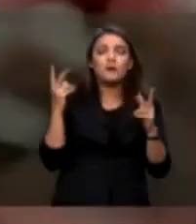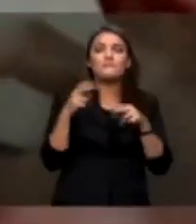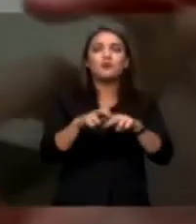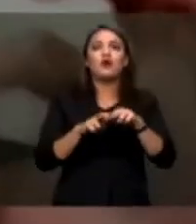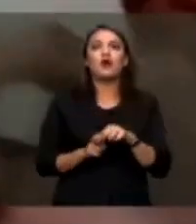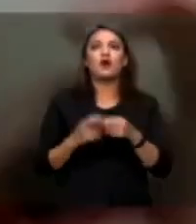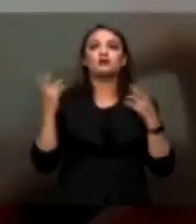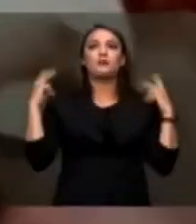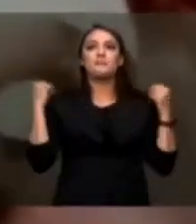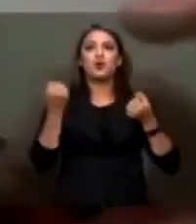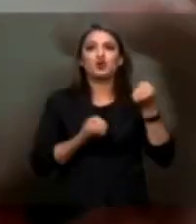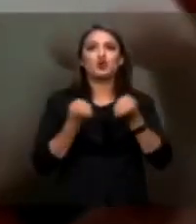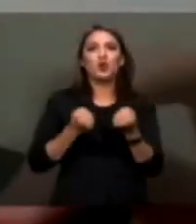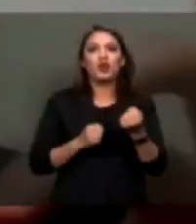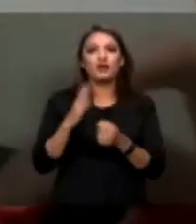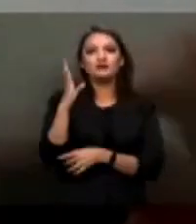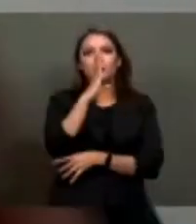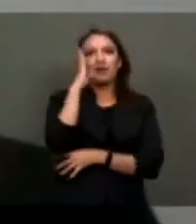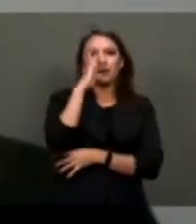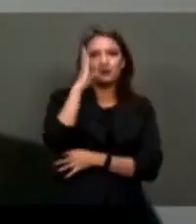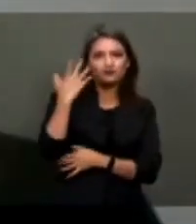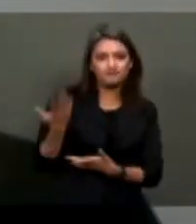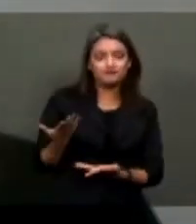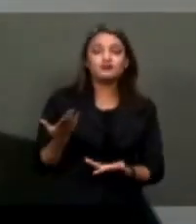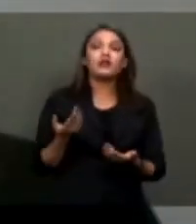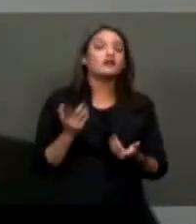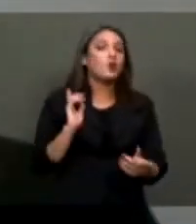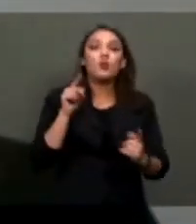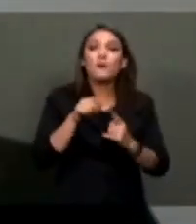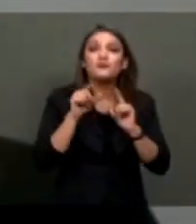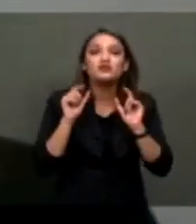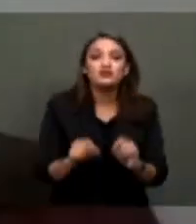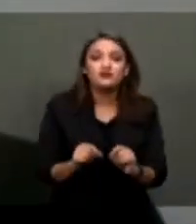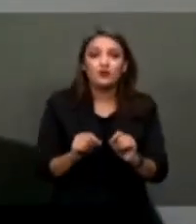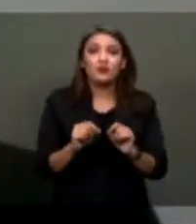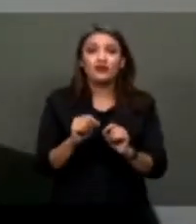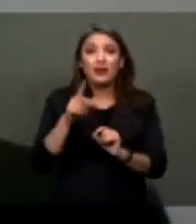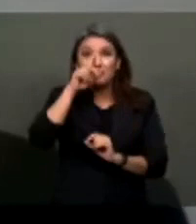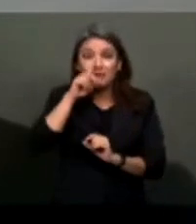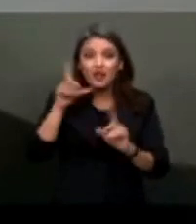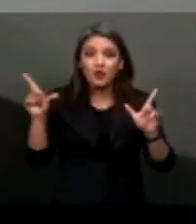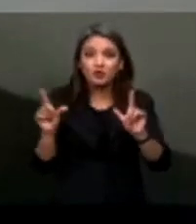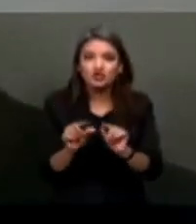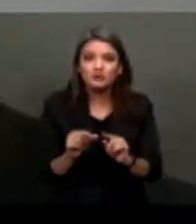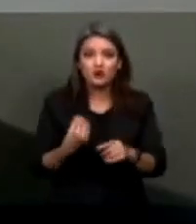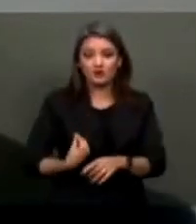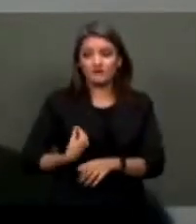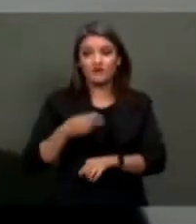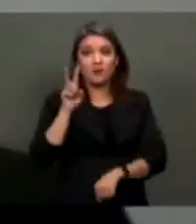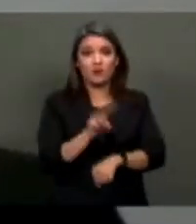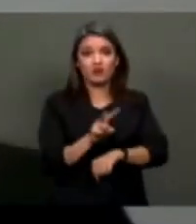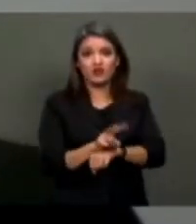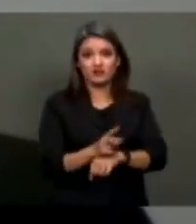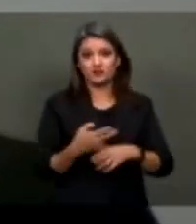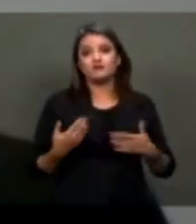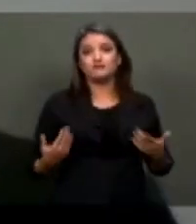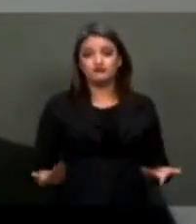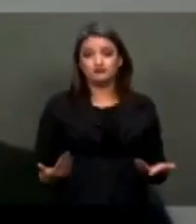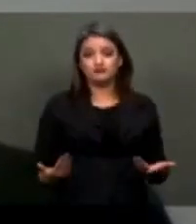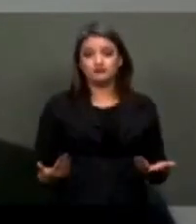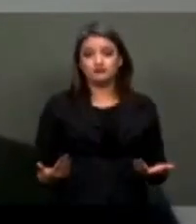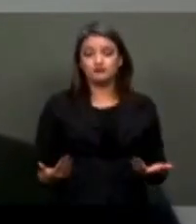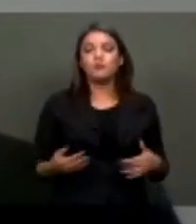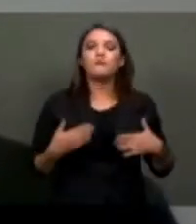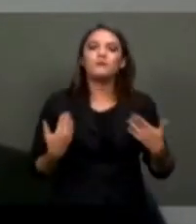excelentes em reduzir riscos proteger vidas O que as organizações trânsito amigos setran